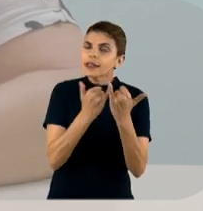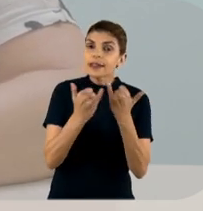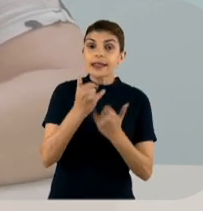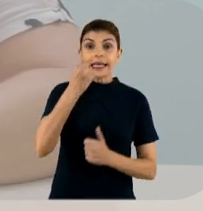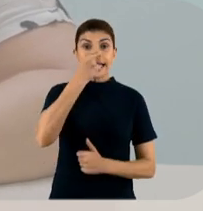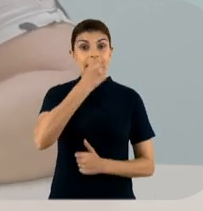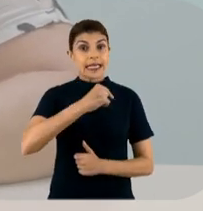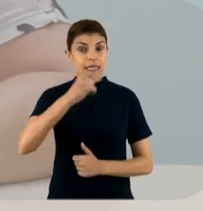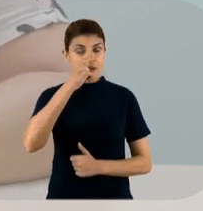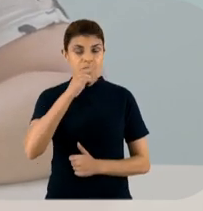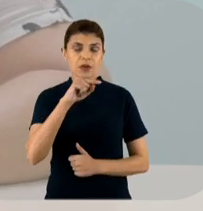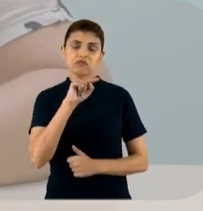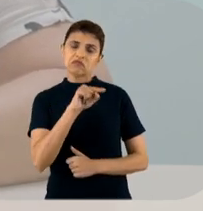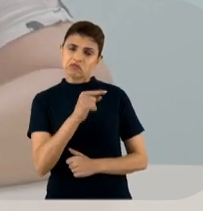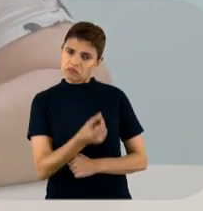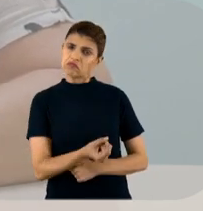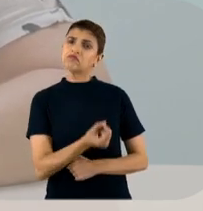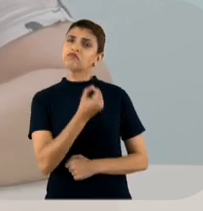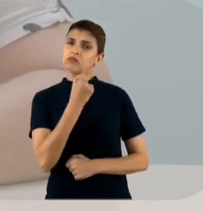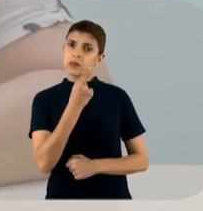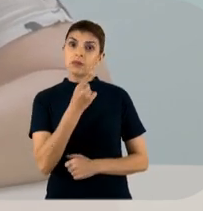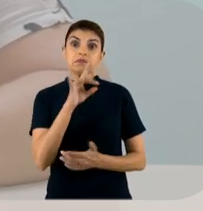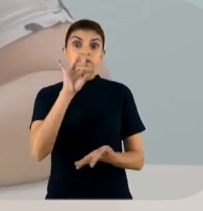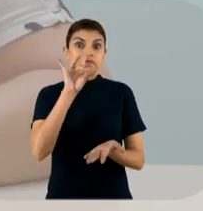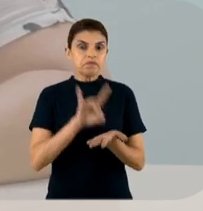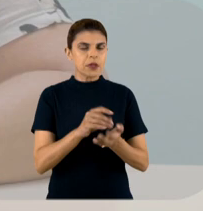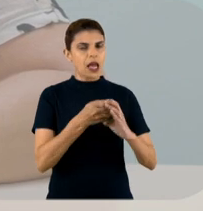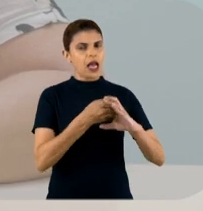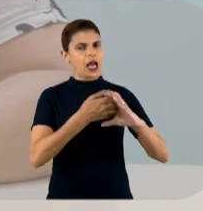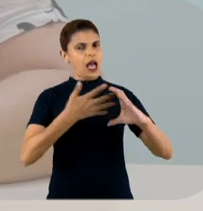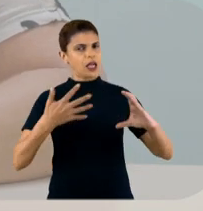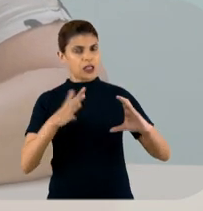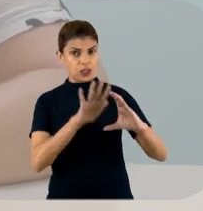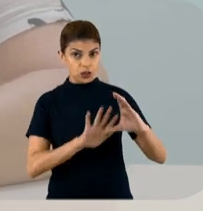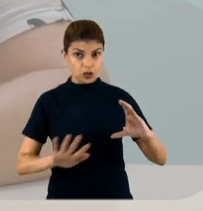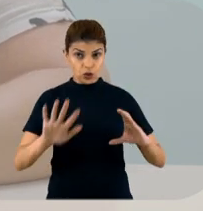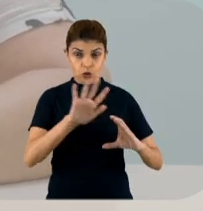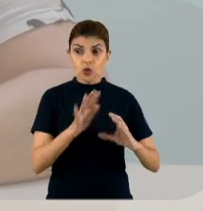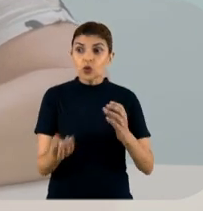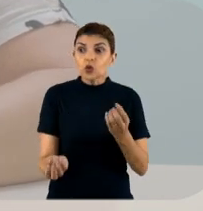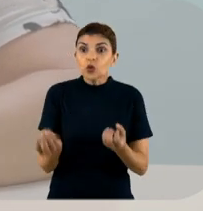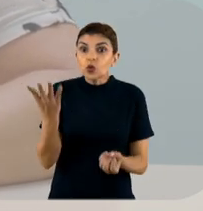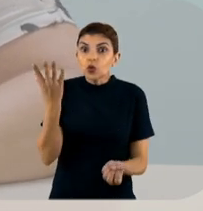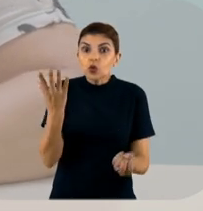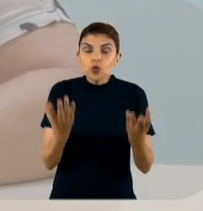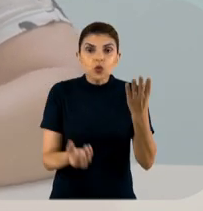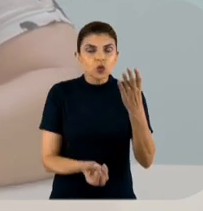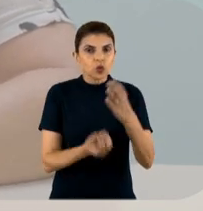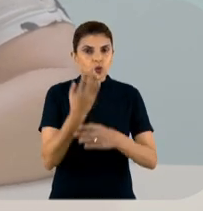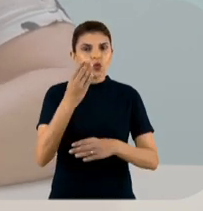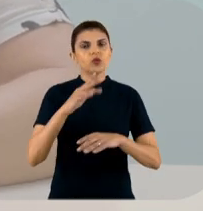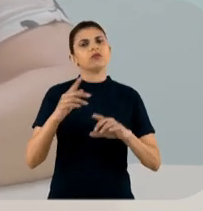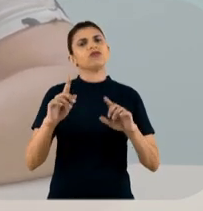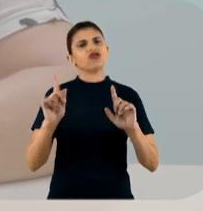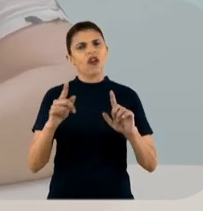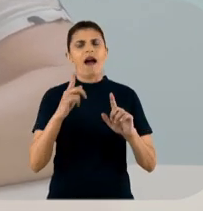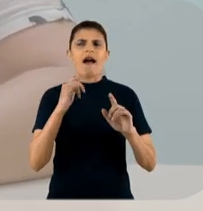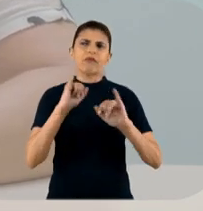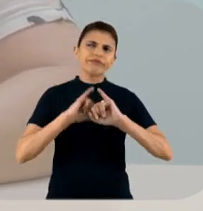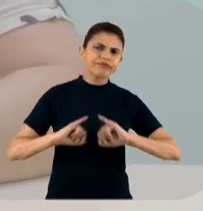bem inespecífica não é exatamente muito característico O Que Tem surgido de mais característico e tem sido